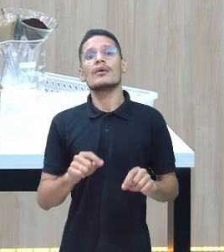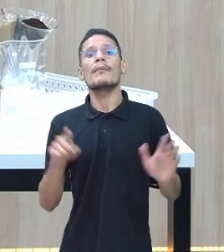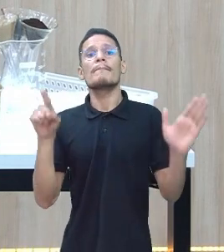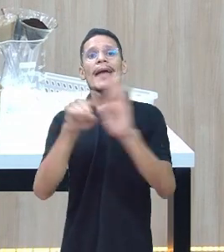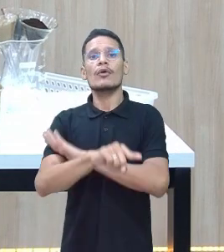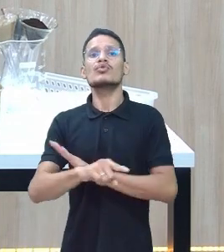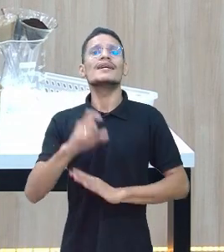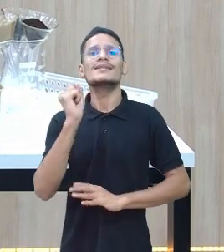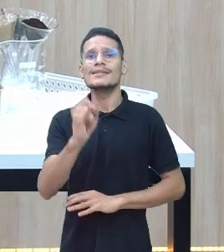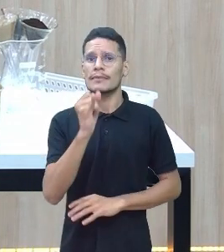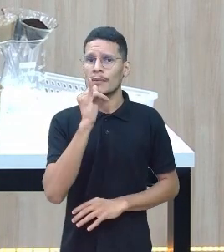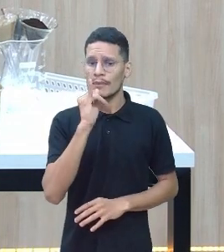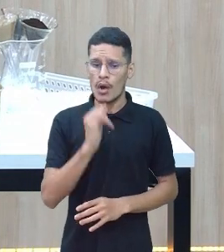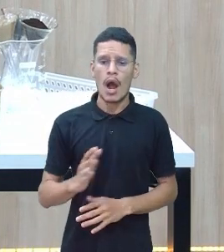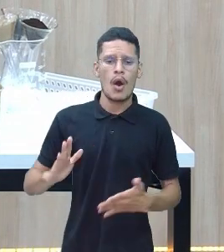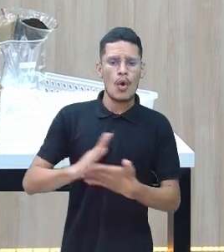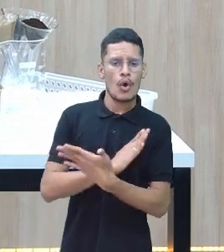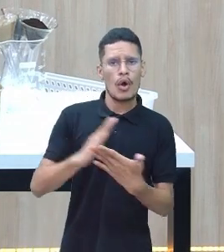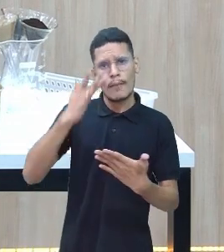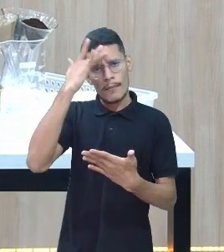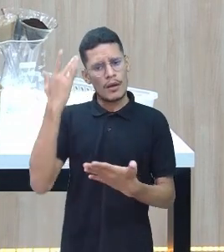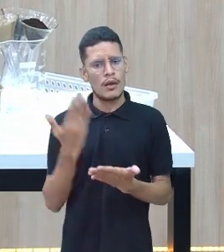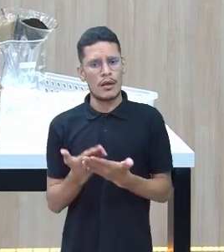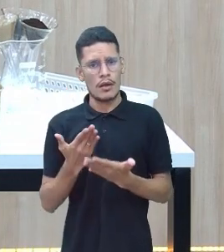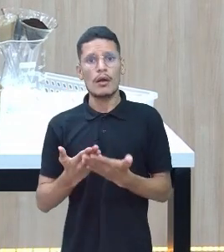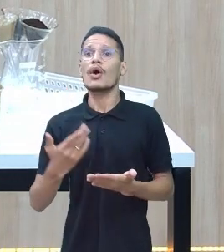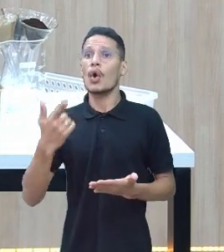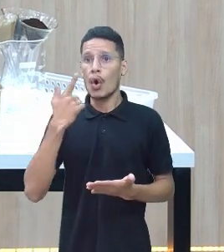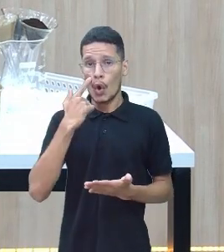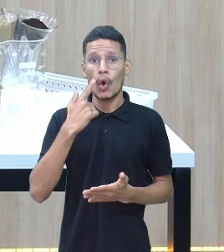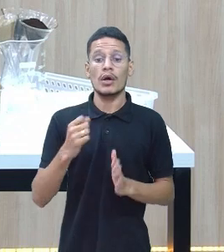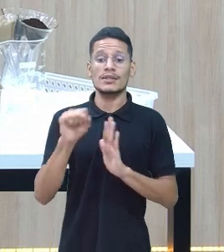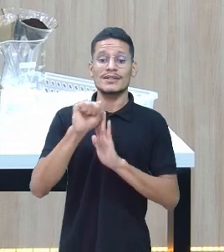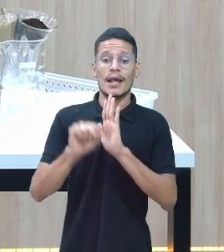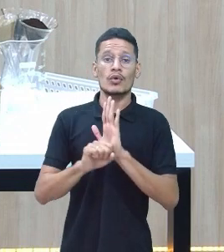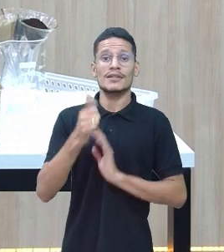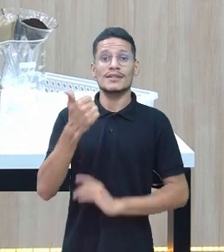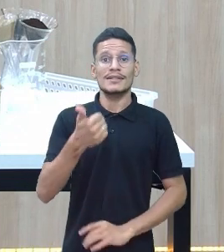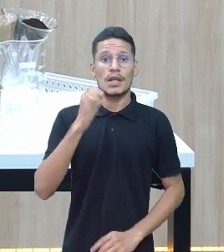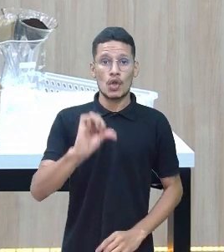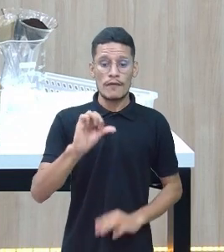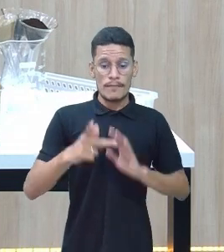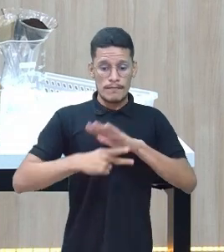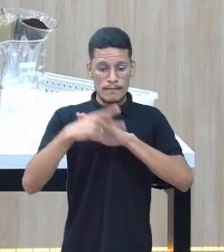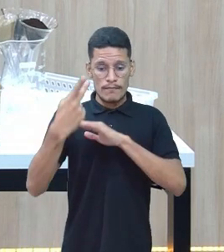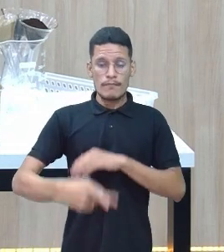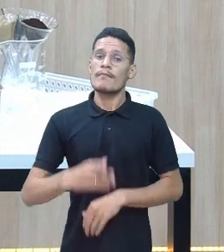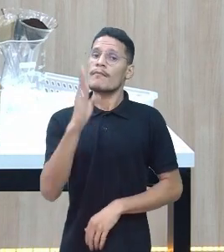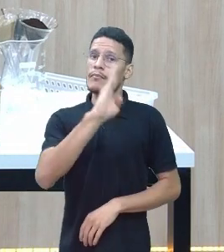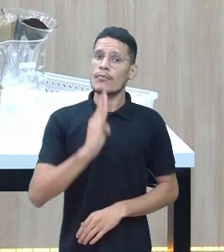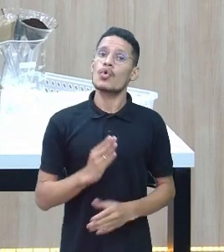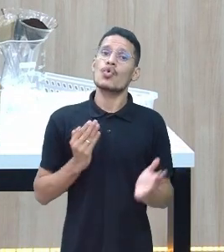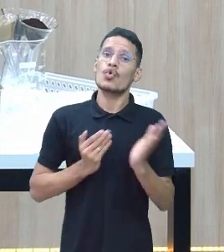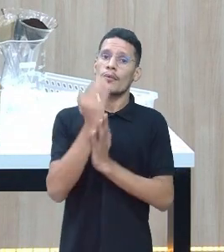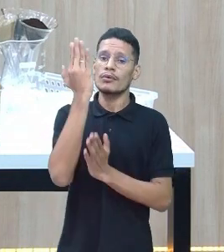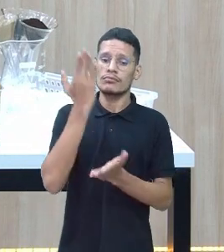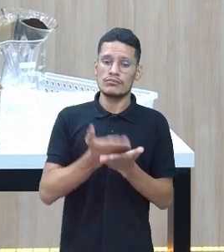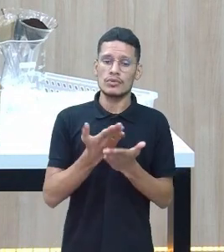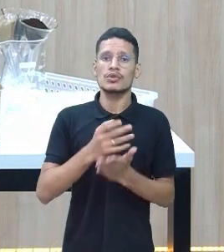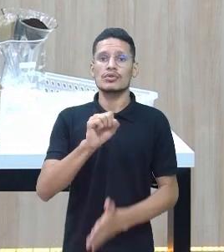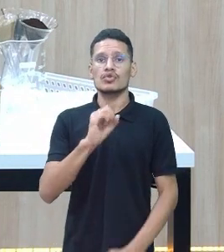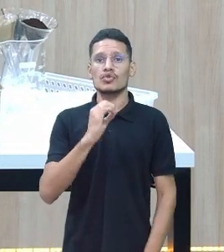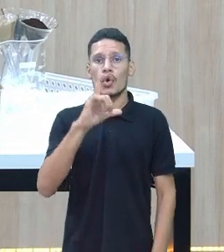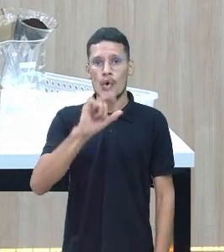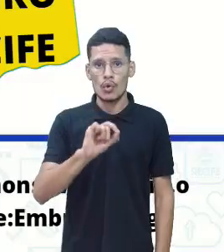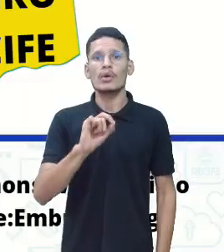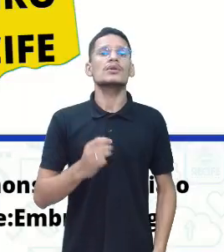alguém estudando. Então a gente começa a falar que desde o século XIX, né, aqui no Brasil, começou a se estudar o solo.